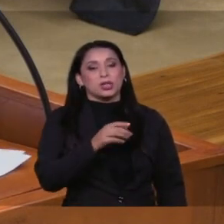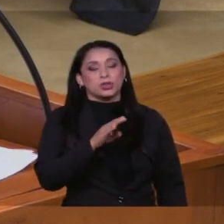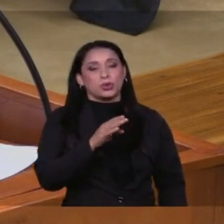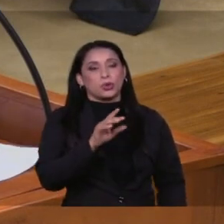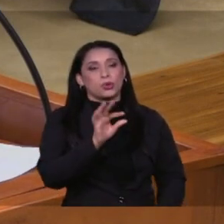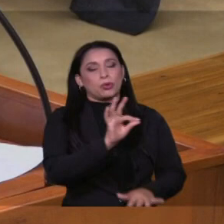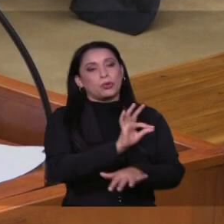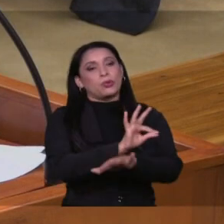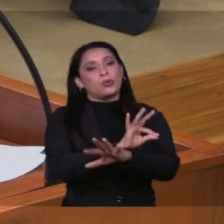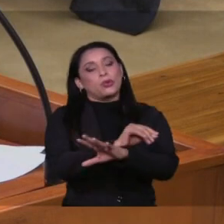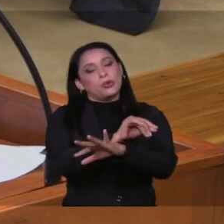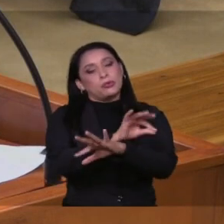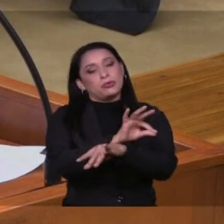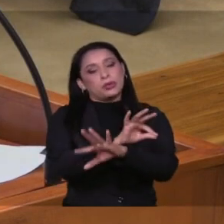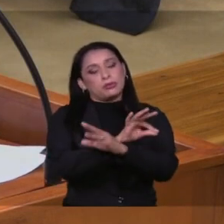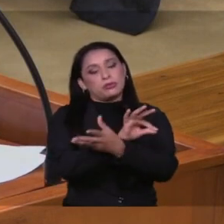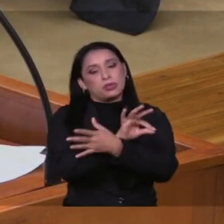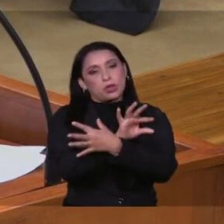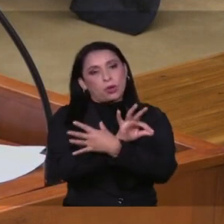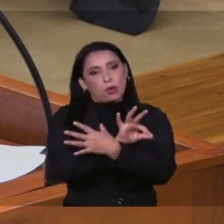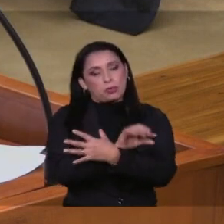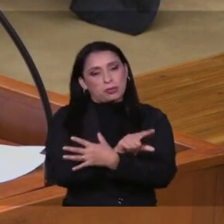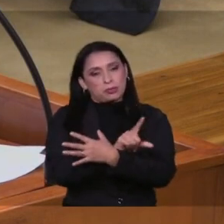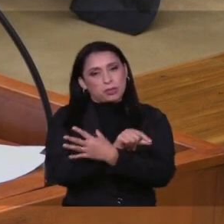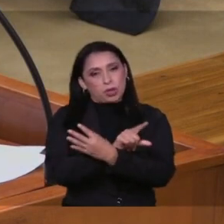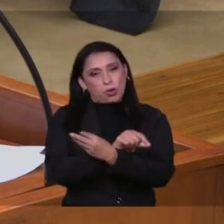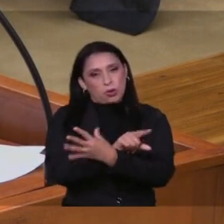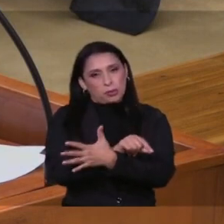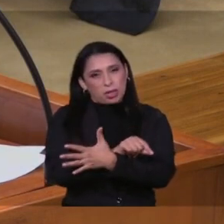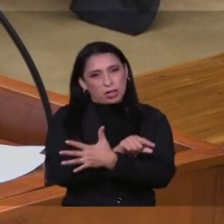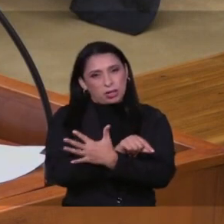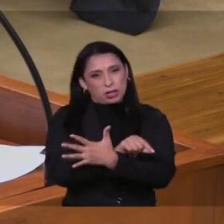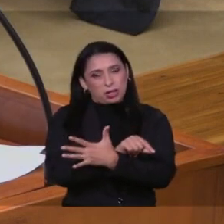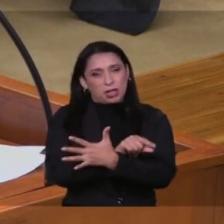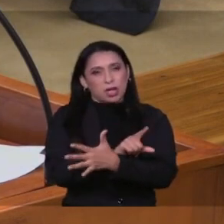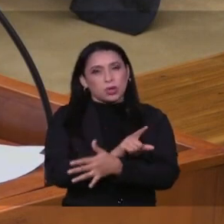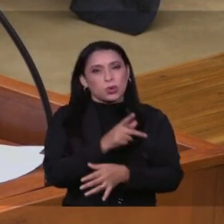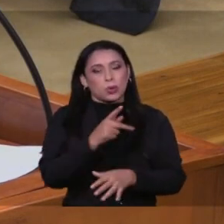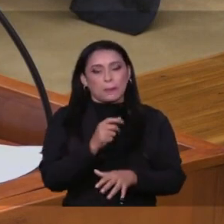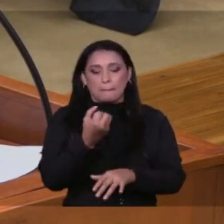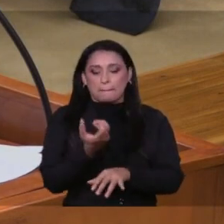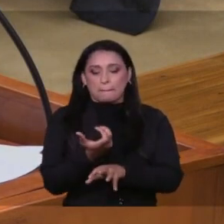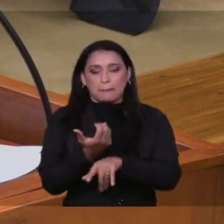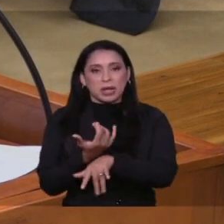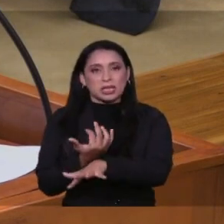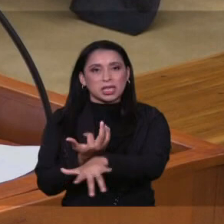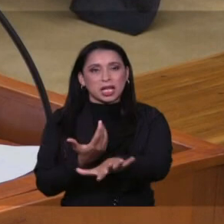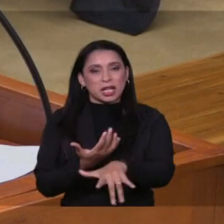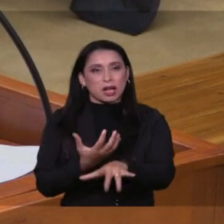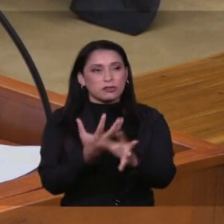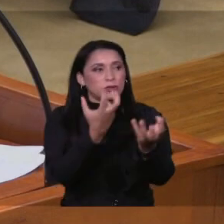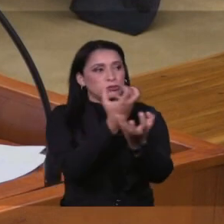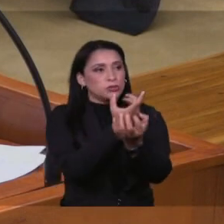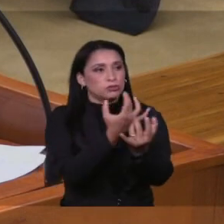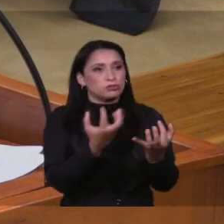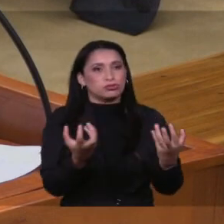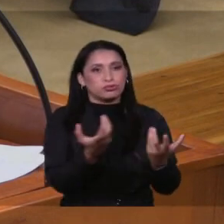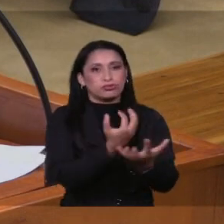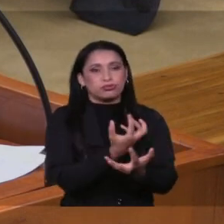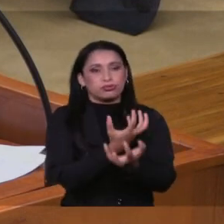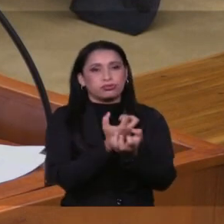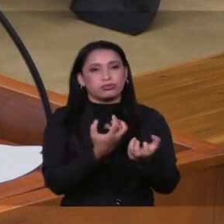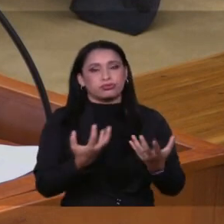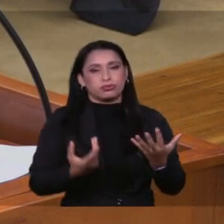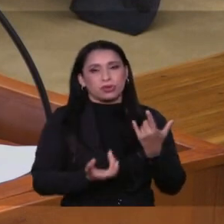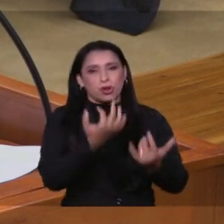queimado neste ano. Assim, excelência, também novamente se fez aquela série de pedidos estruturais, que o Supremo